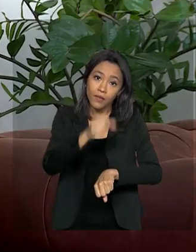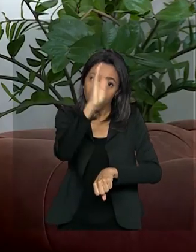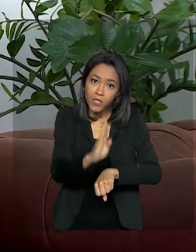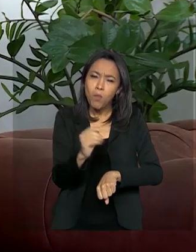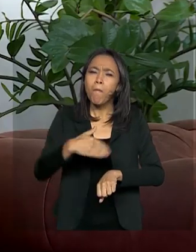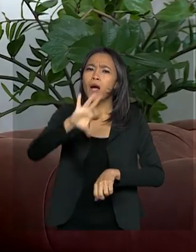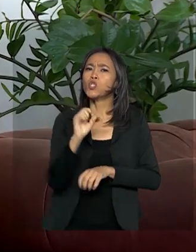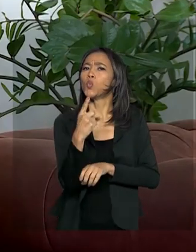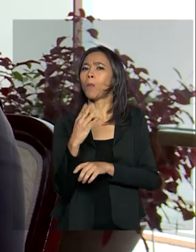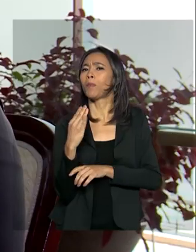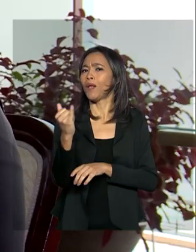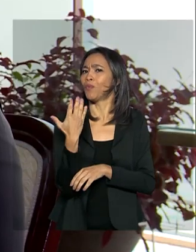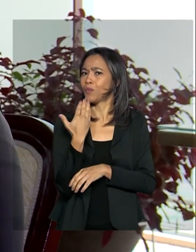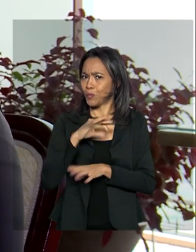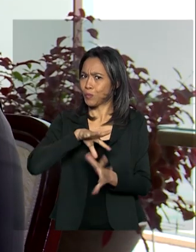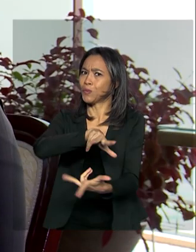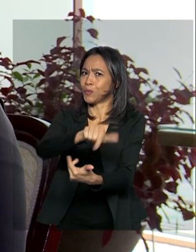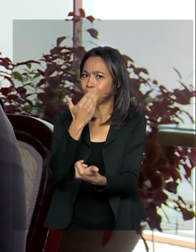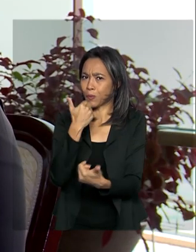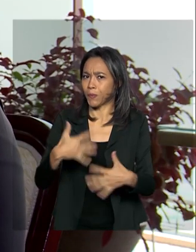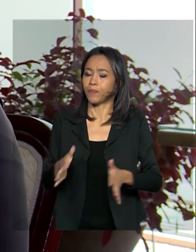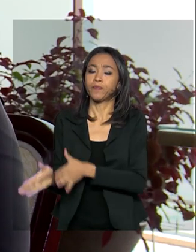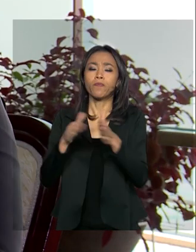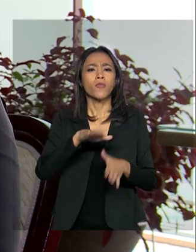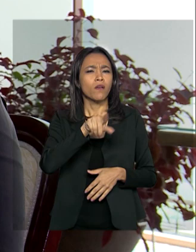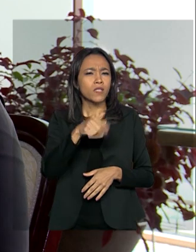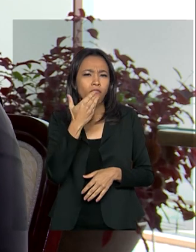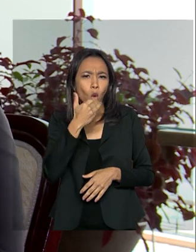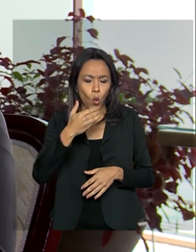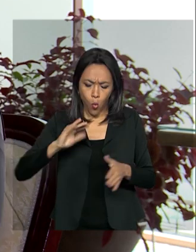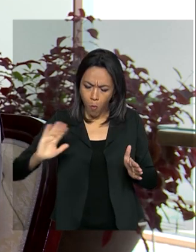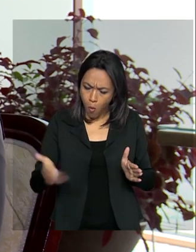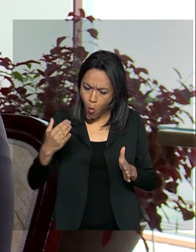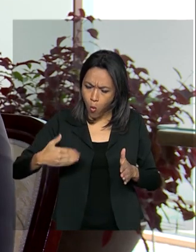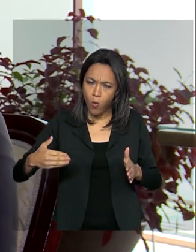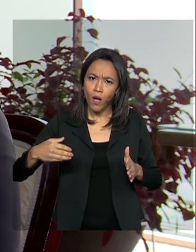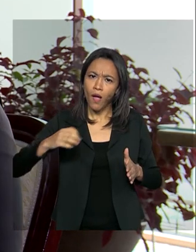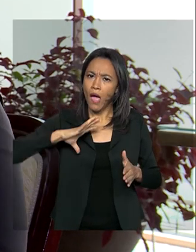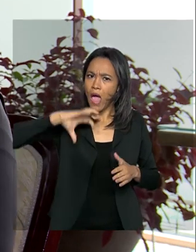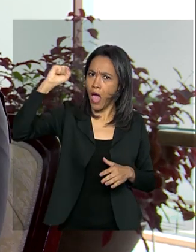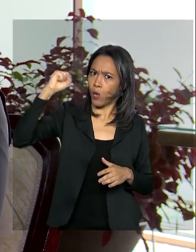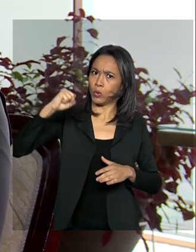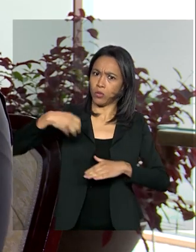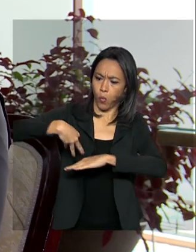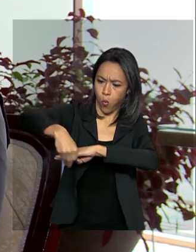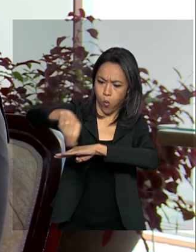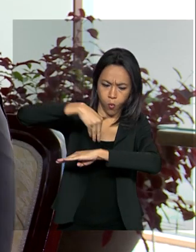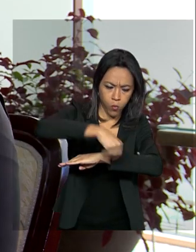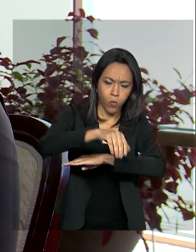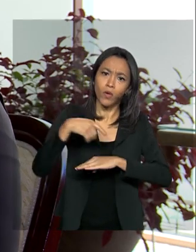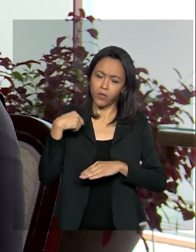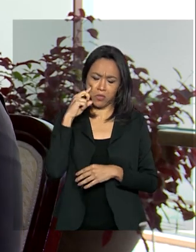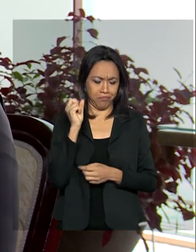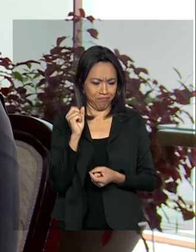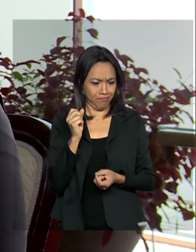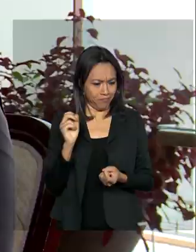mais de um bilhão de pessoas no mundo agora ministro a senhora comentou sobre esse recorde de safra e safrinha também caminhava com um recorde é uma tendência que a gente